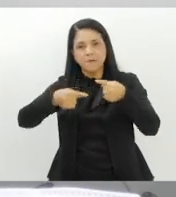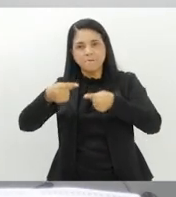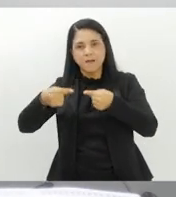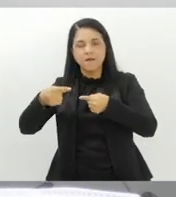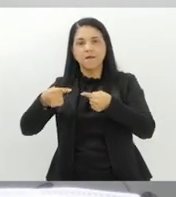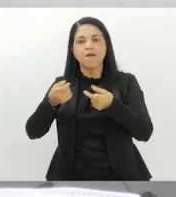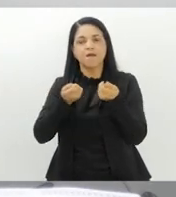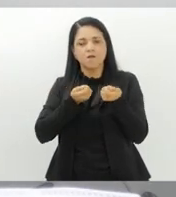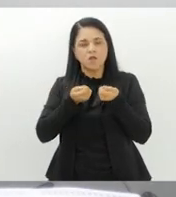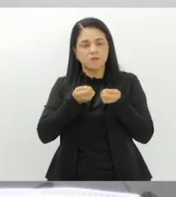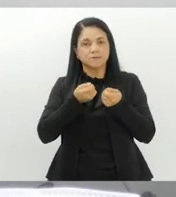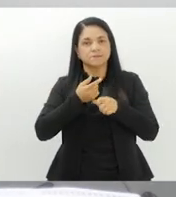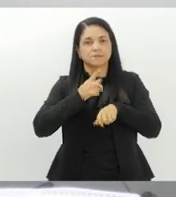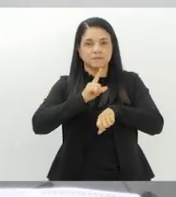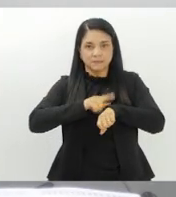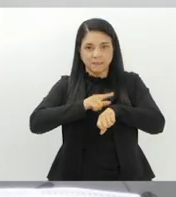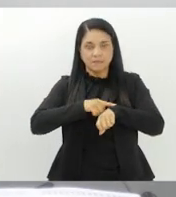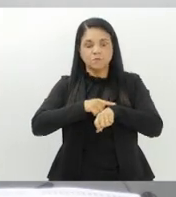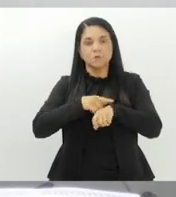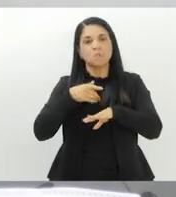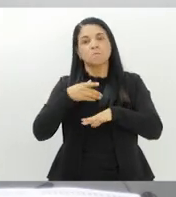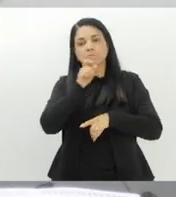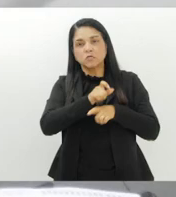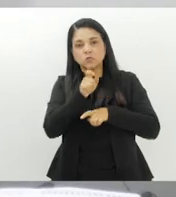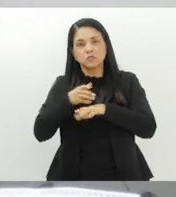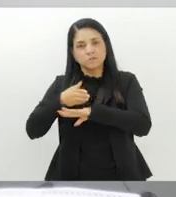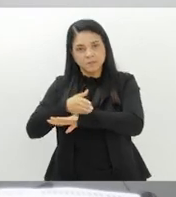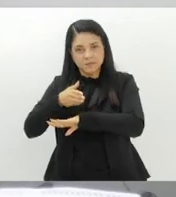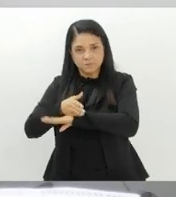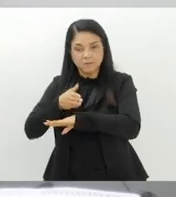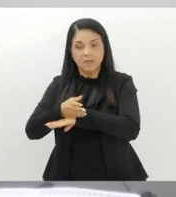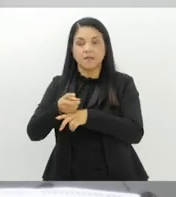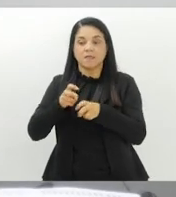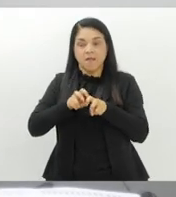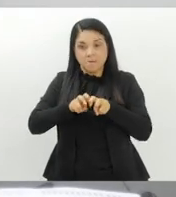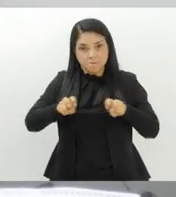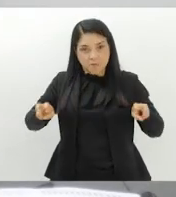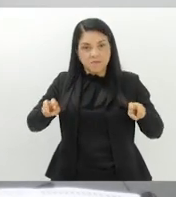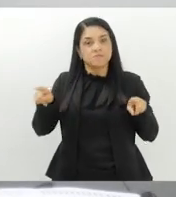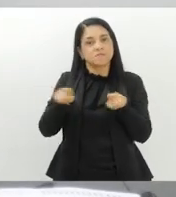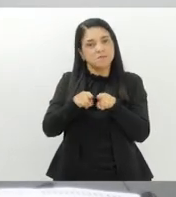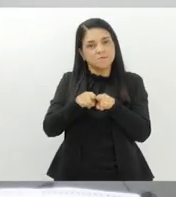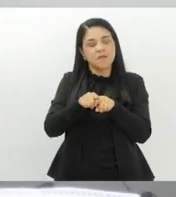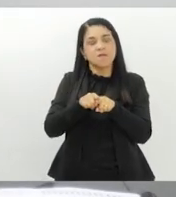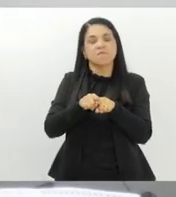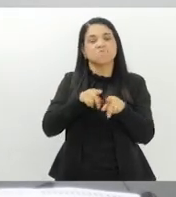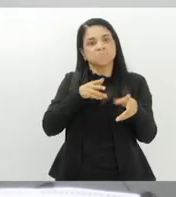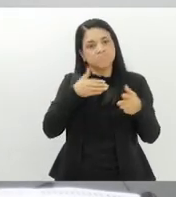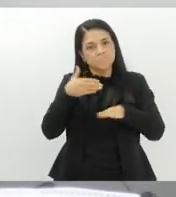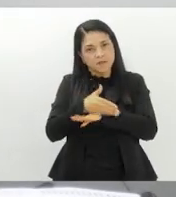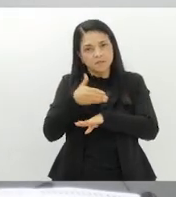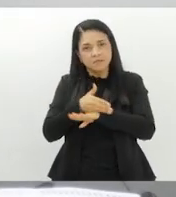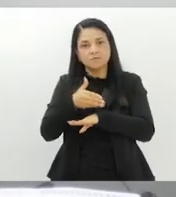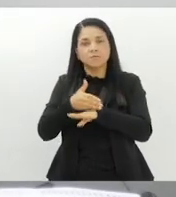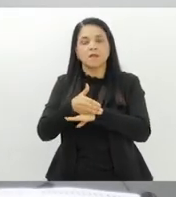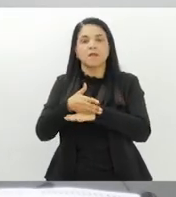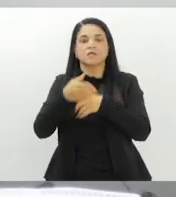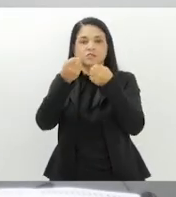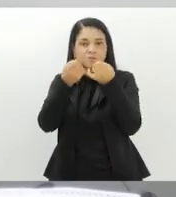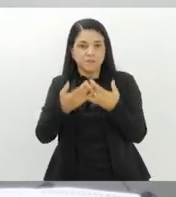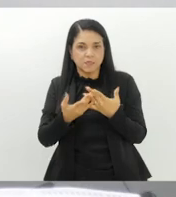aqui, dá margem a mais pessoas participarem e as da mesa poderem voltar a falar, explicando